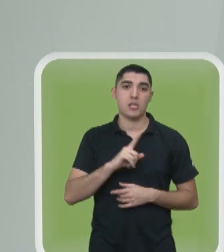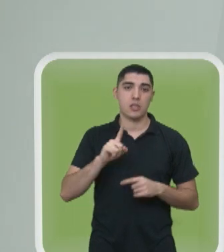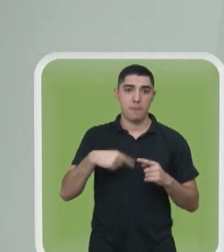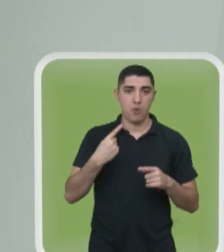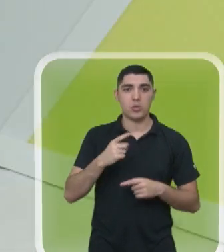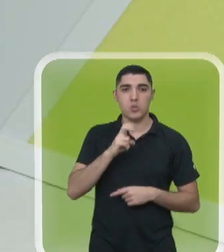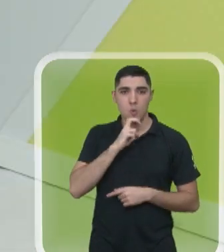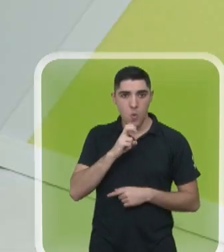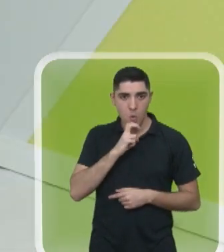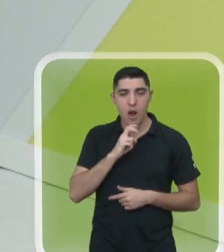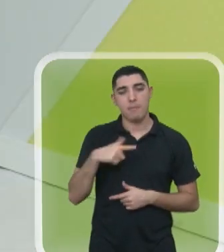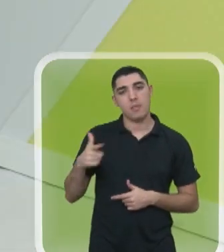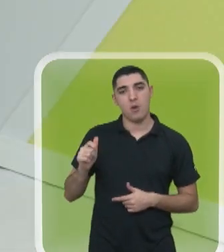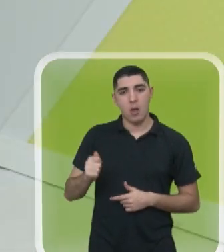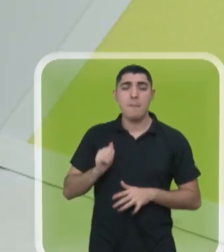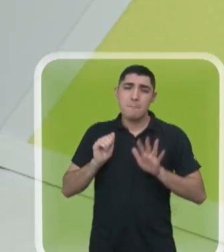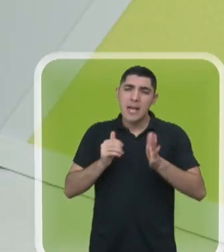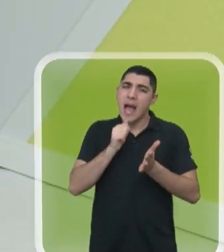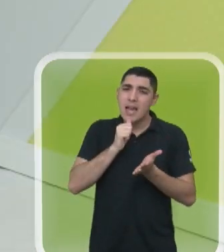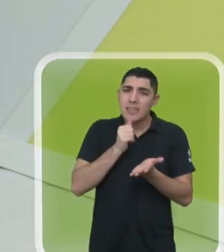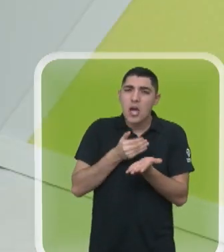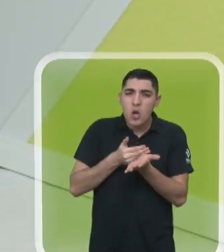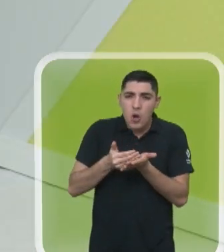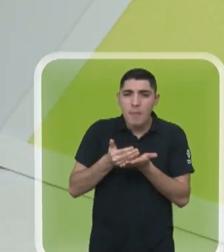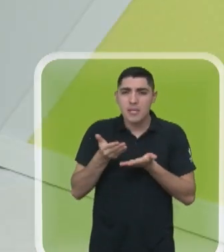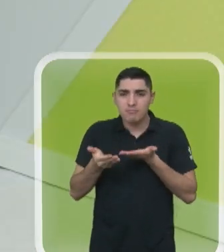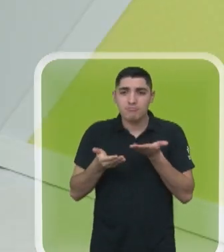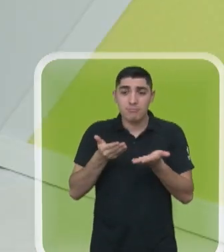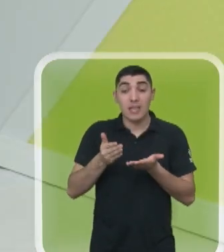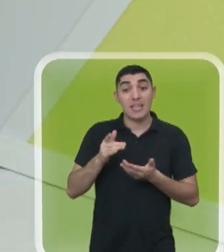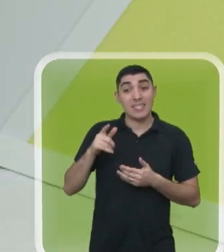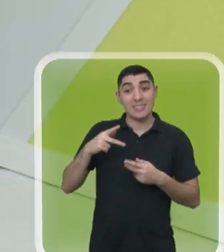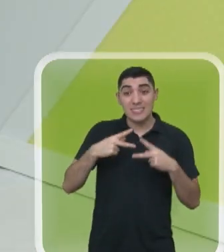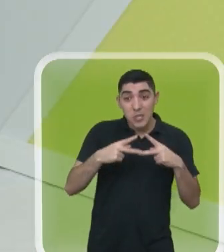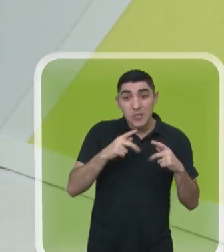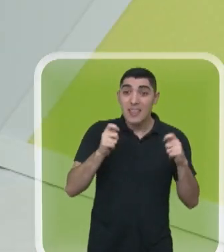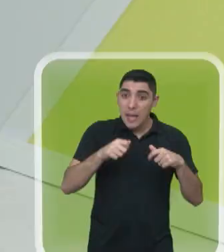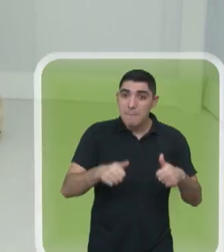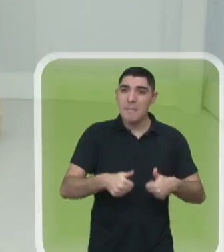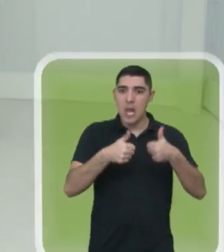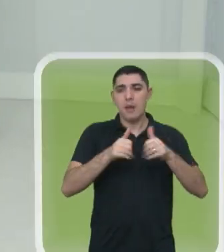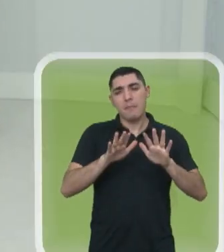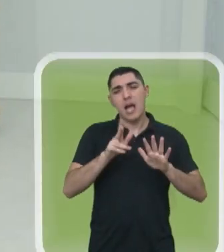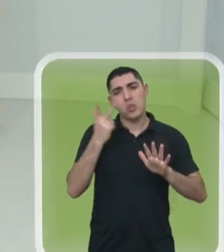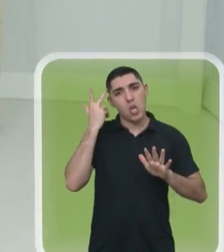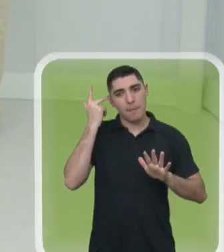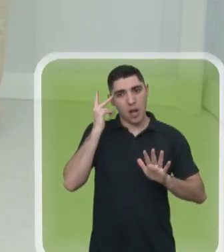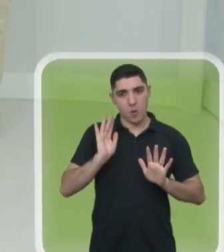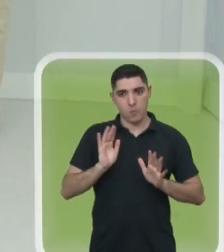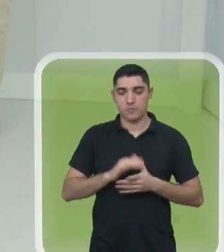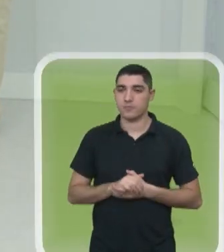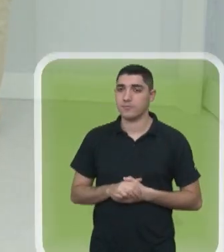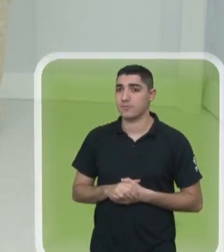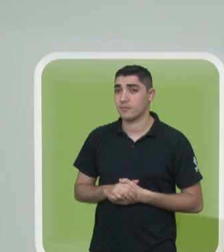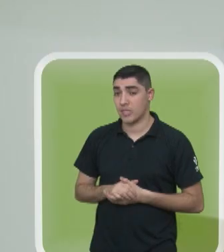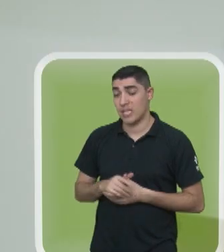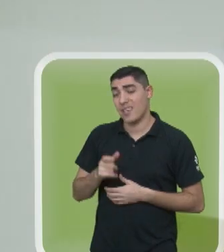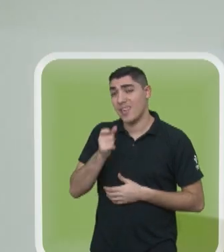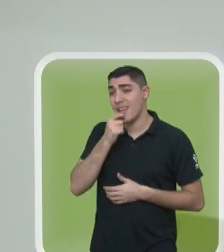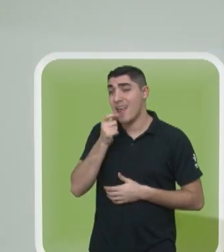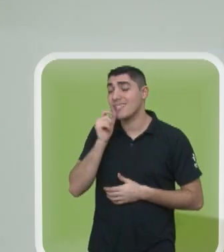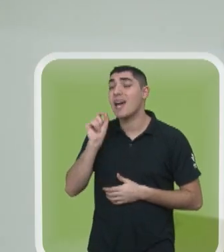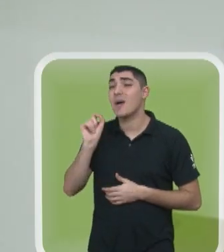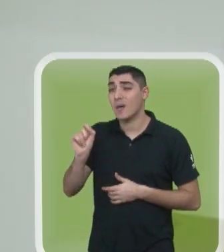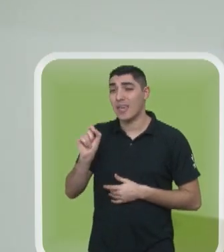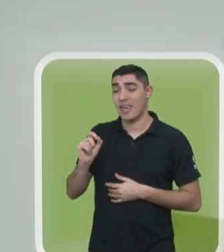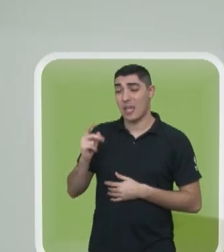mas Brunão, ainda está no começo, está tudo... Poderia estar melhor para o São José, mas está tudo dentro dos conformes. O engraçado é que as 2 derrotas do São